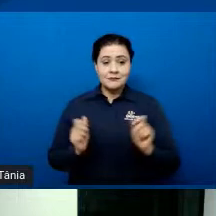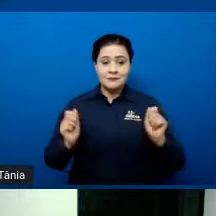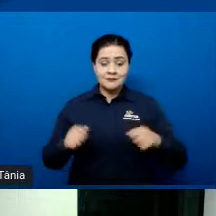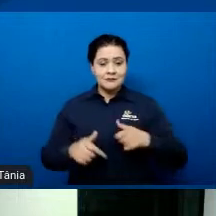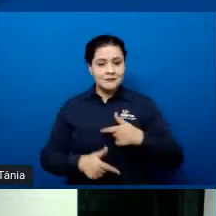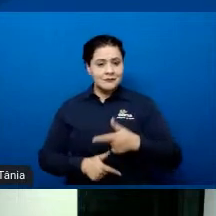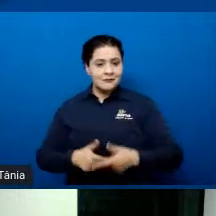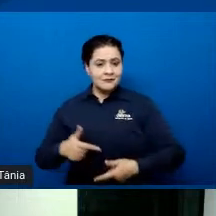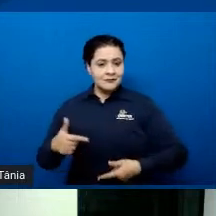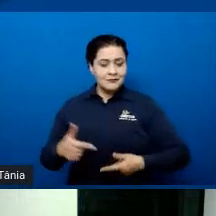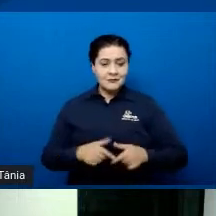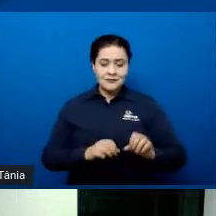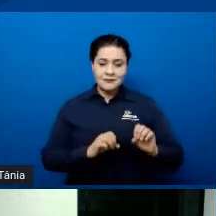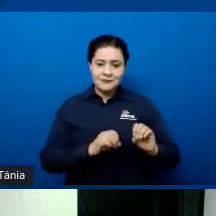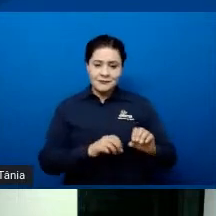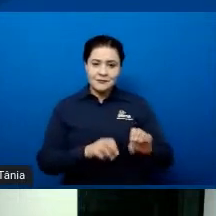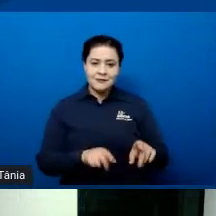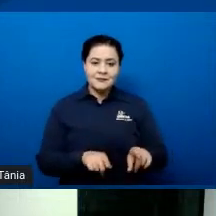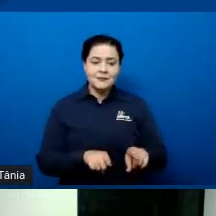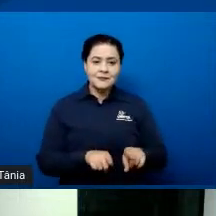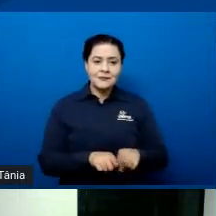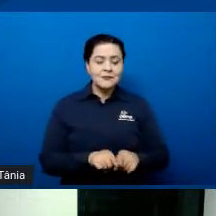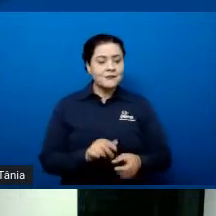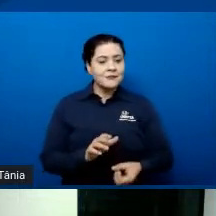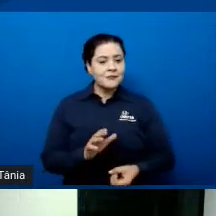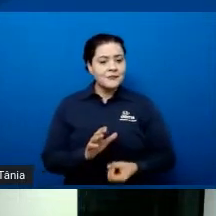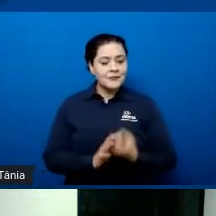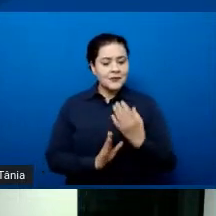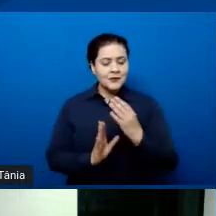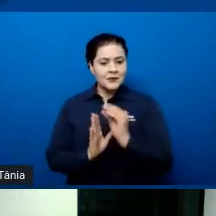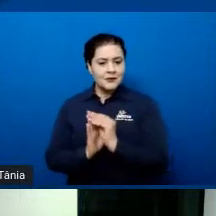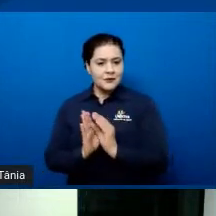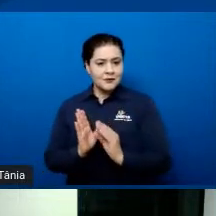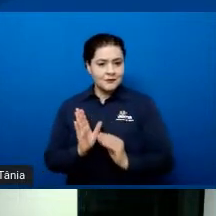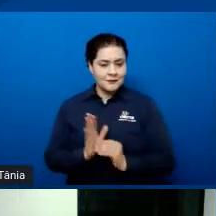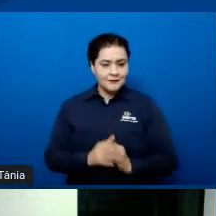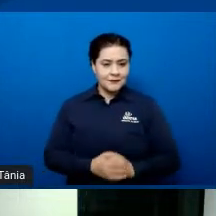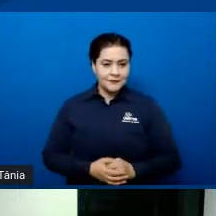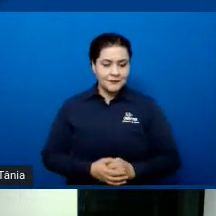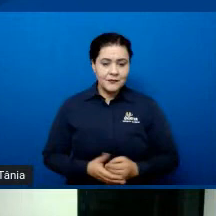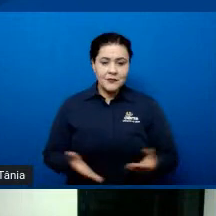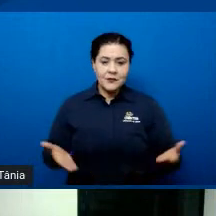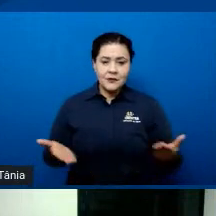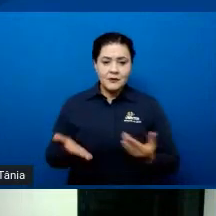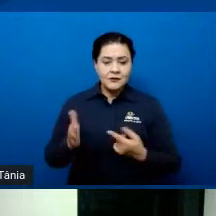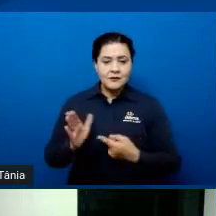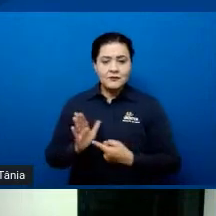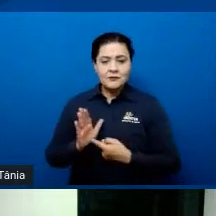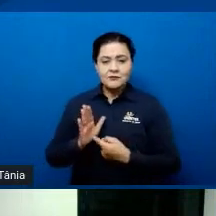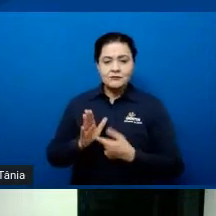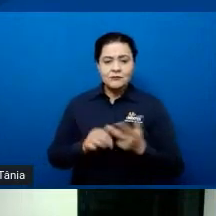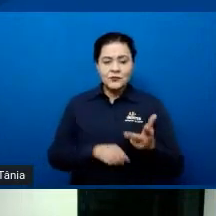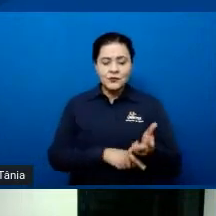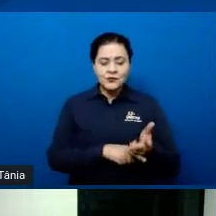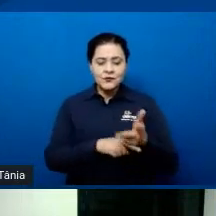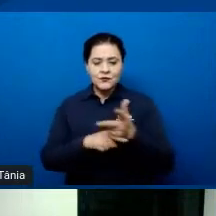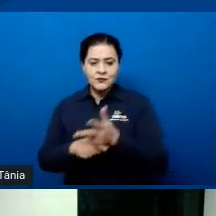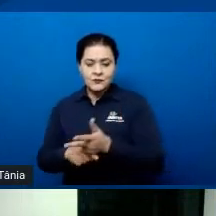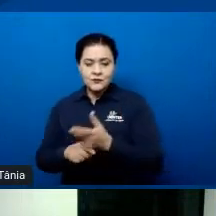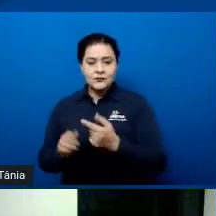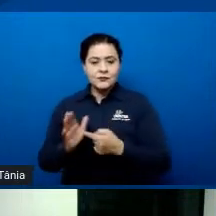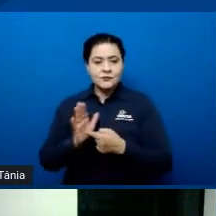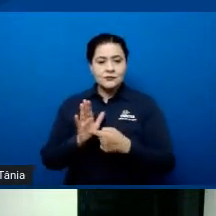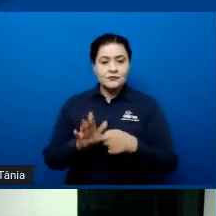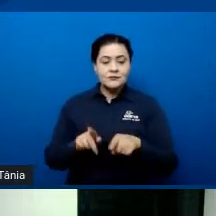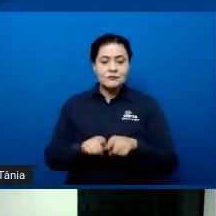né, as atividades de ensino, né, e produzir conteúdo para isso aí. Eu vou mostrar um pequeno vídeo aqui que mostra, esse